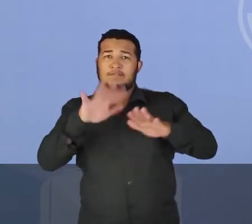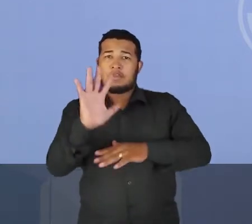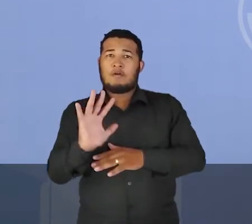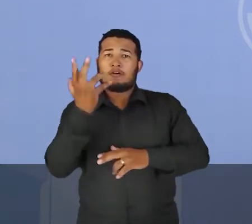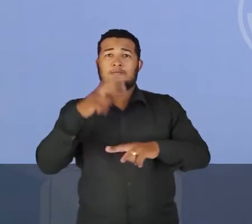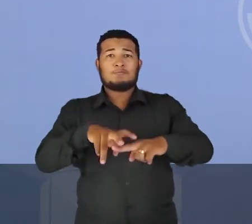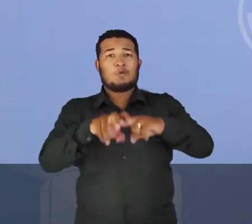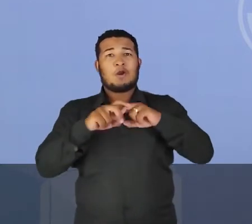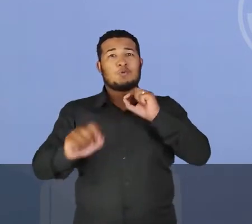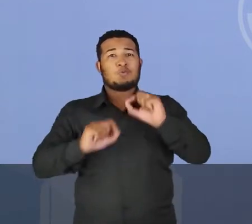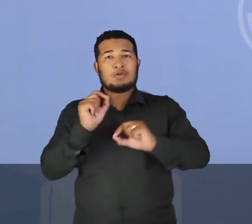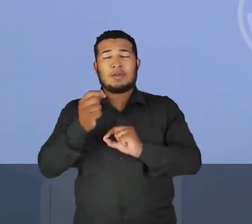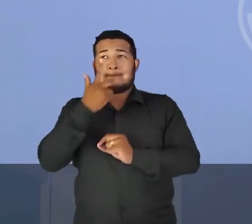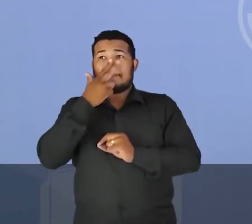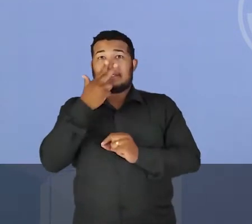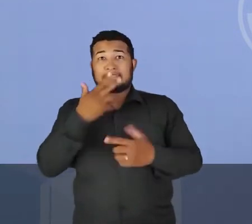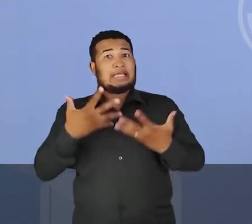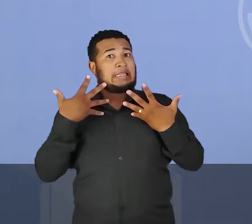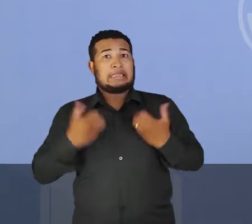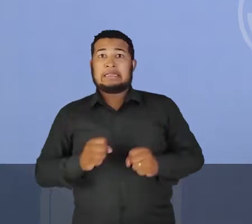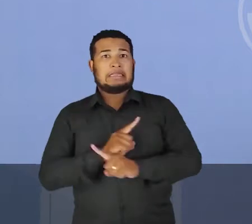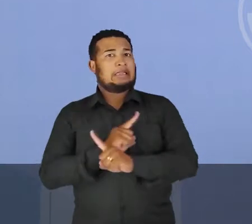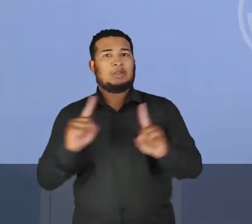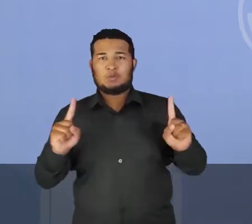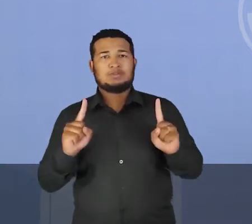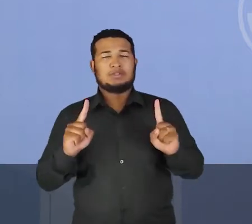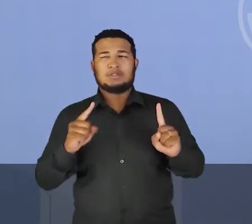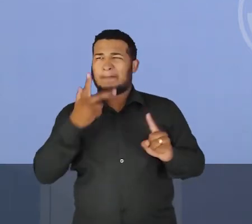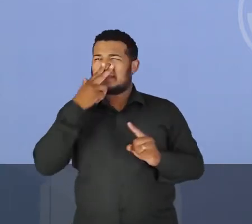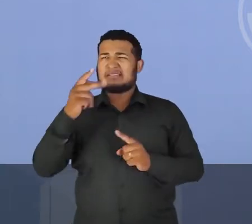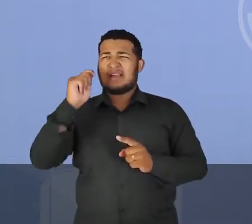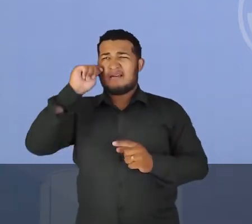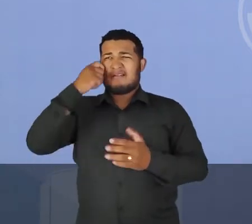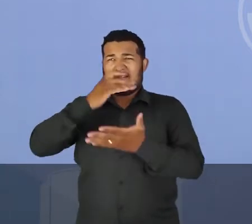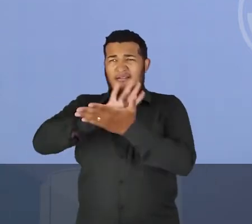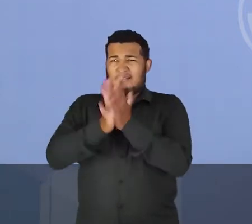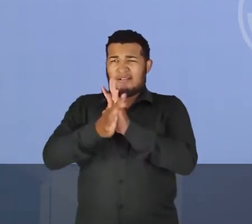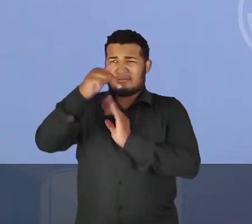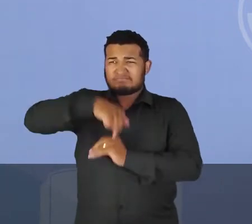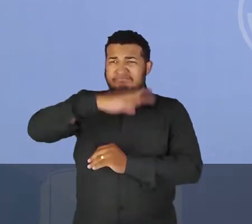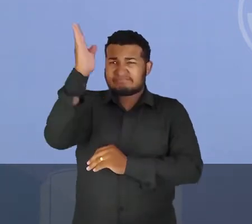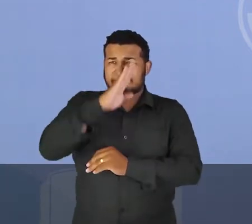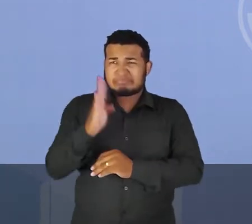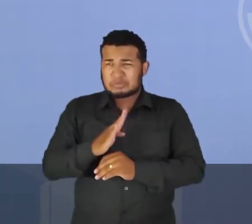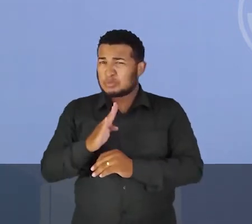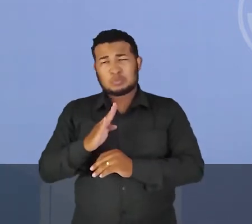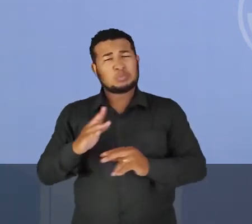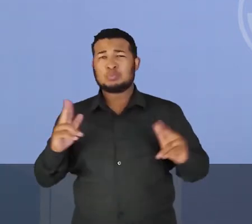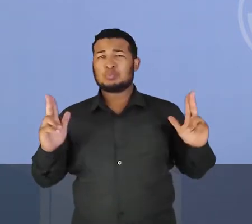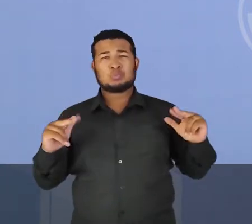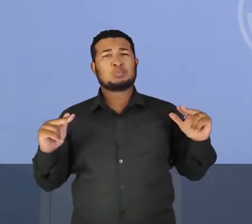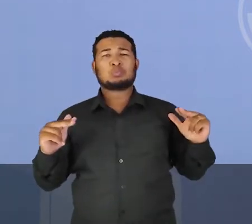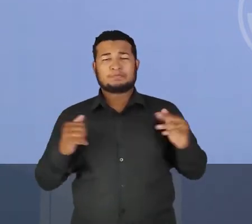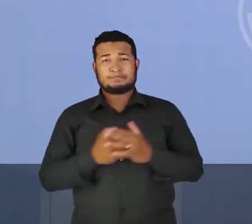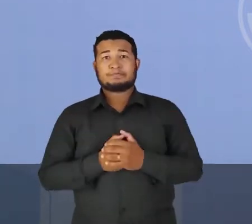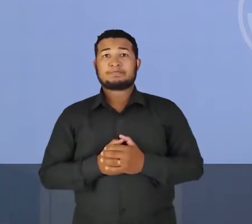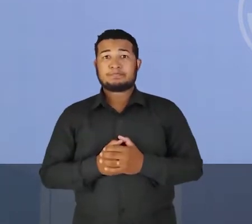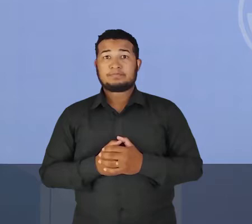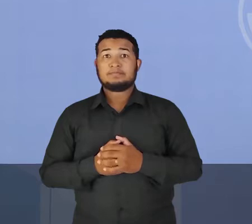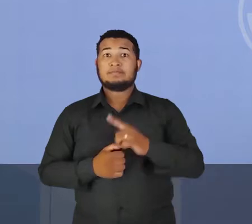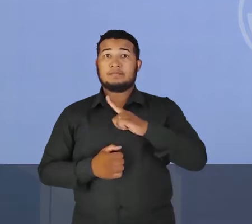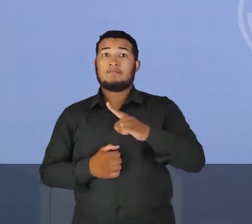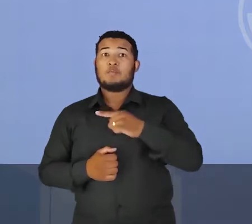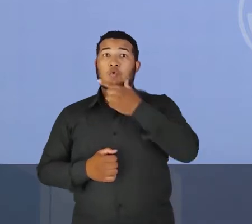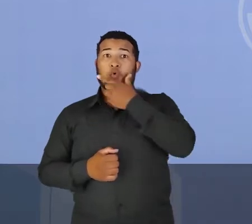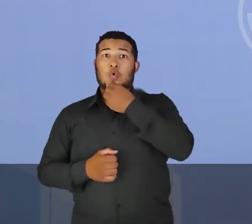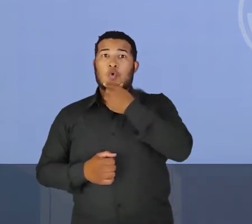dessa negação da existência do racismo no Brasil. O antropólogo e professor brasileiro congolês, ele